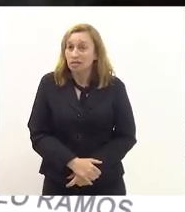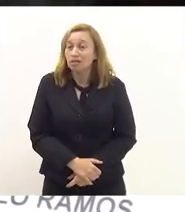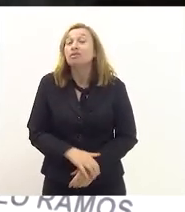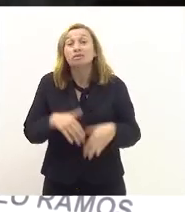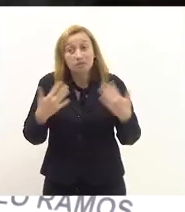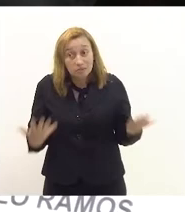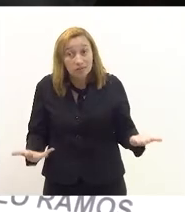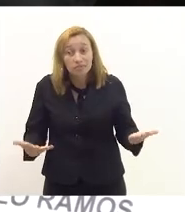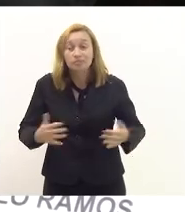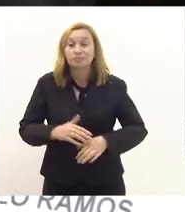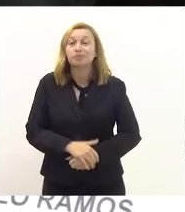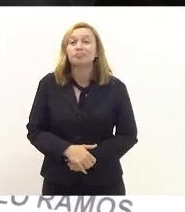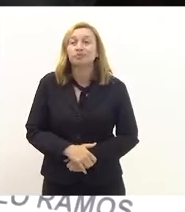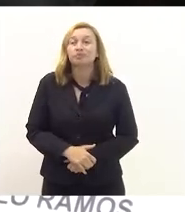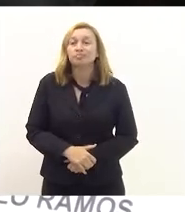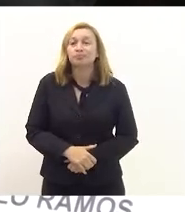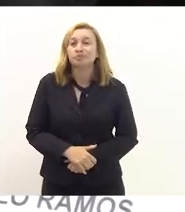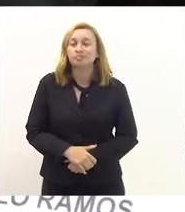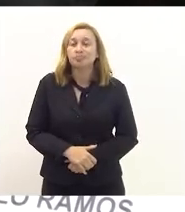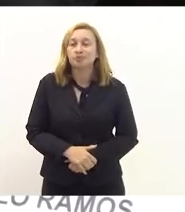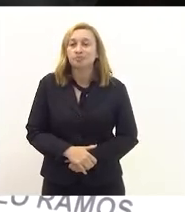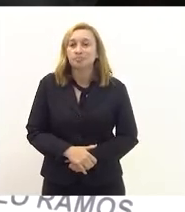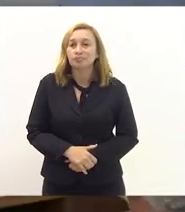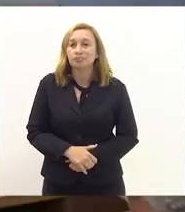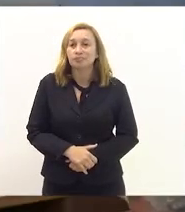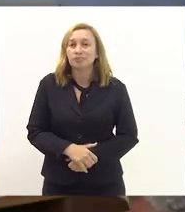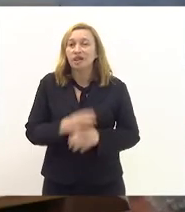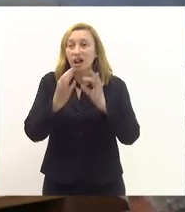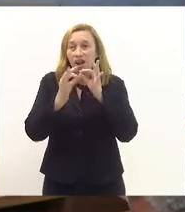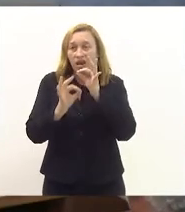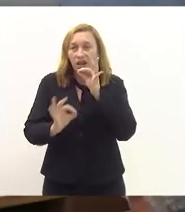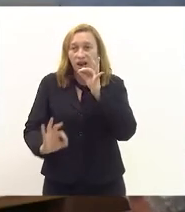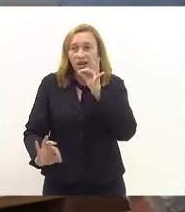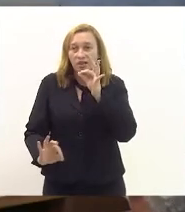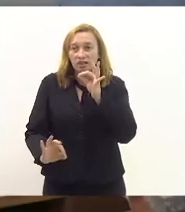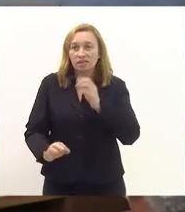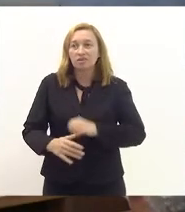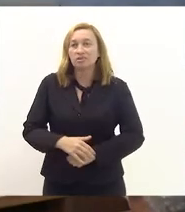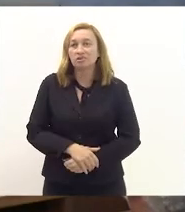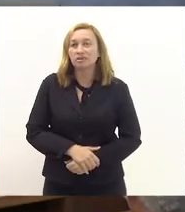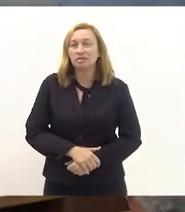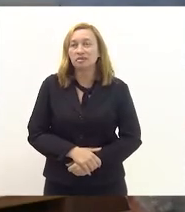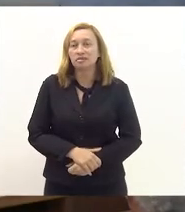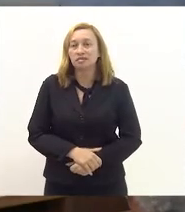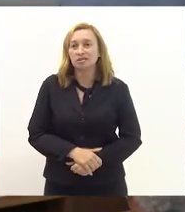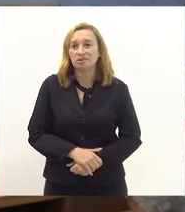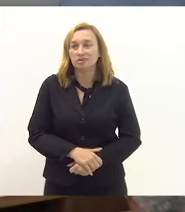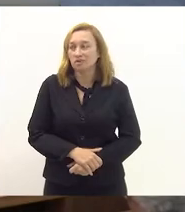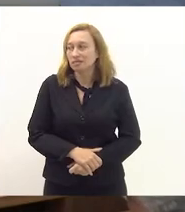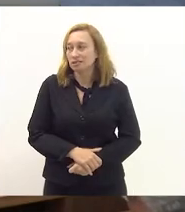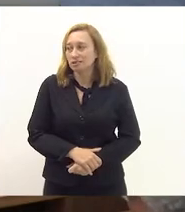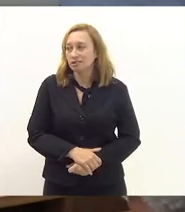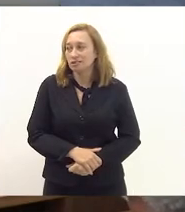Então, gente, até para não tomar muito tempo, porque eu já estou sendo avisado aqui do tempo,